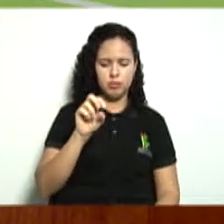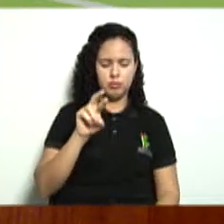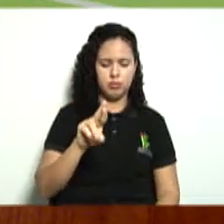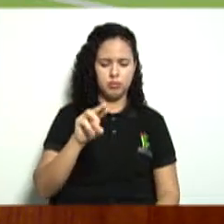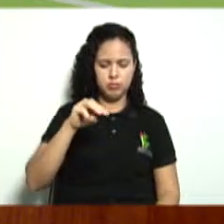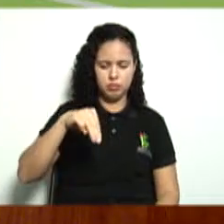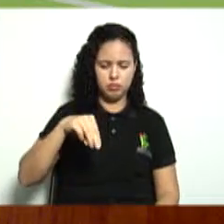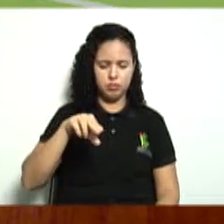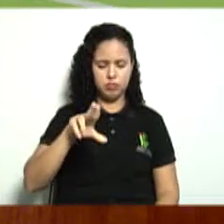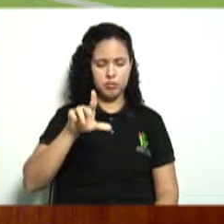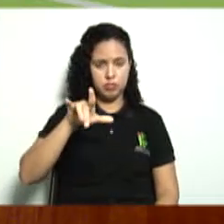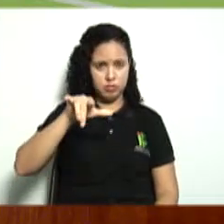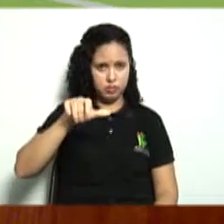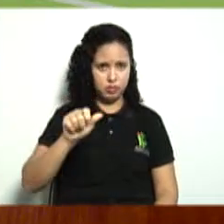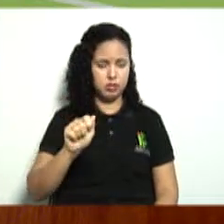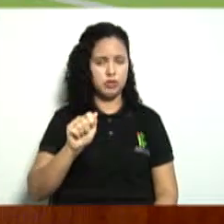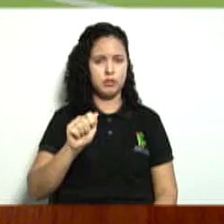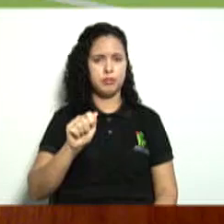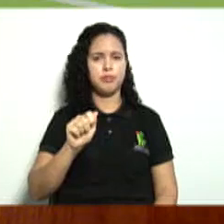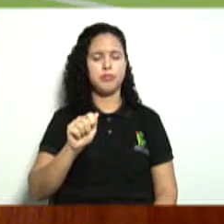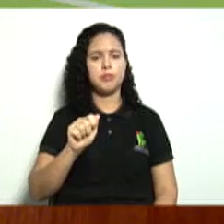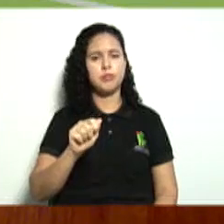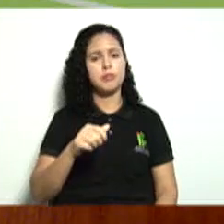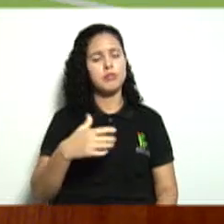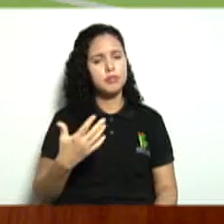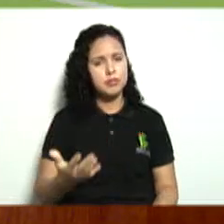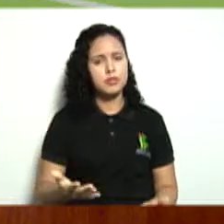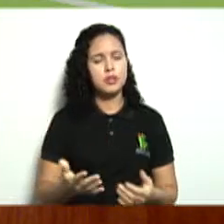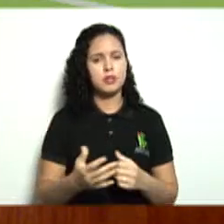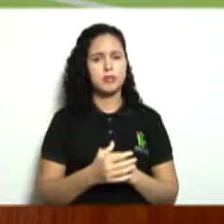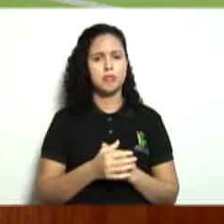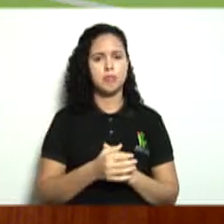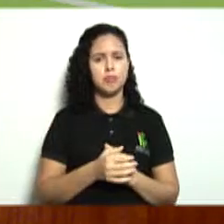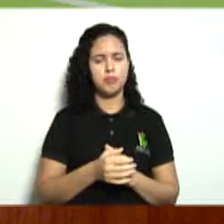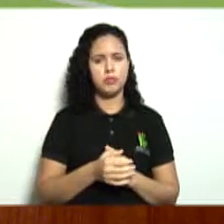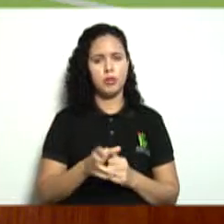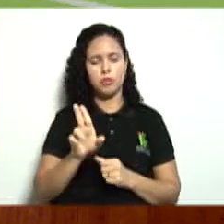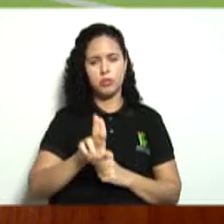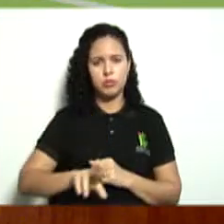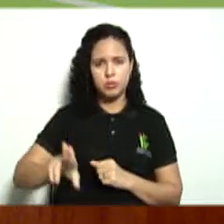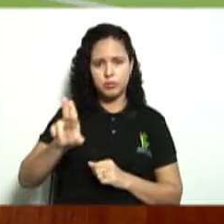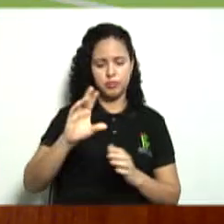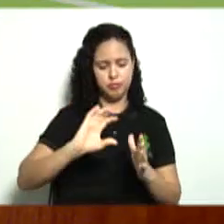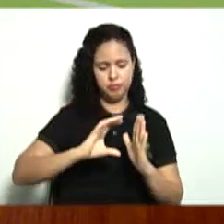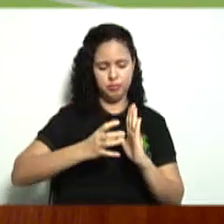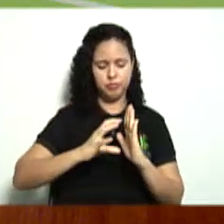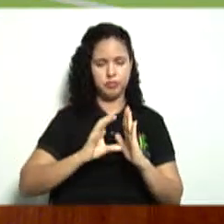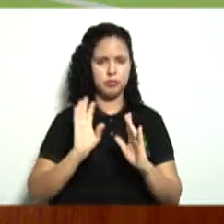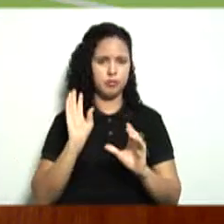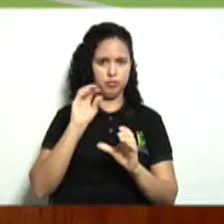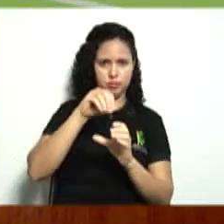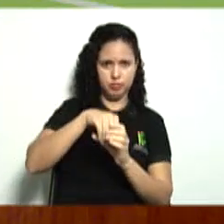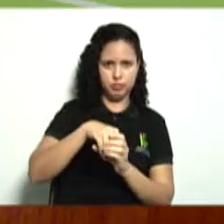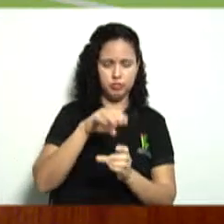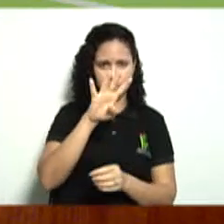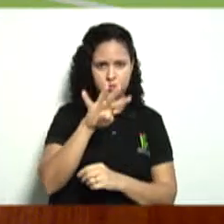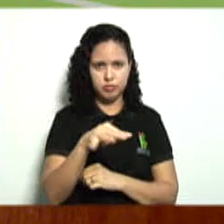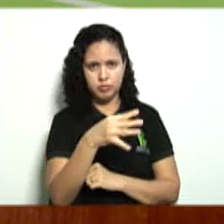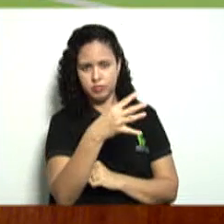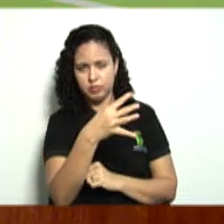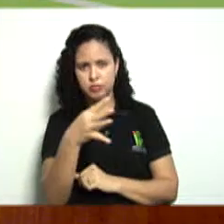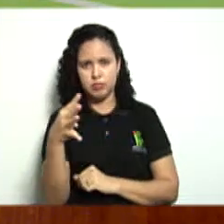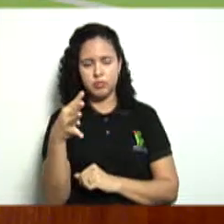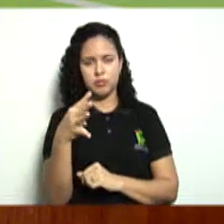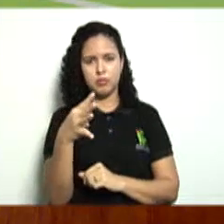deu para compreender aí, mas enfim, se eu estou manipulando esses dados dentro da minha pasta do Excel, se eu